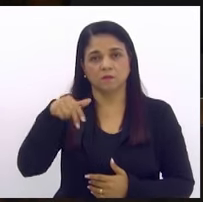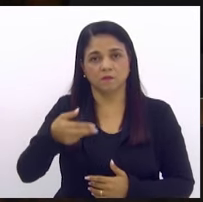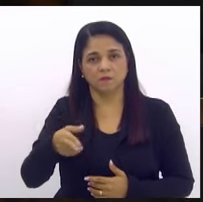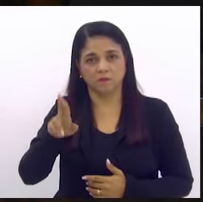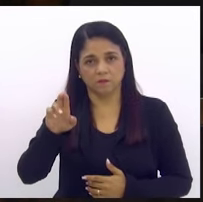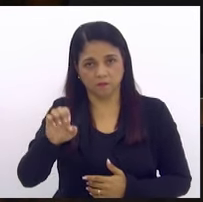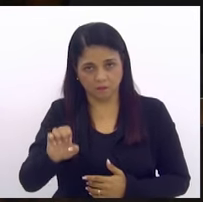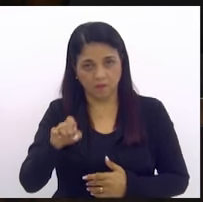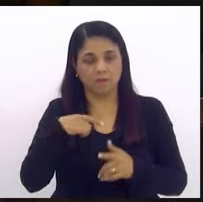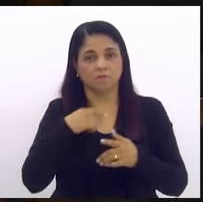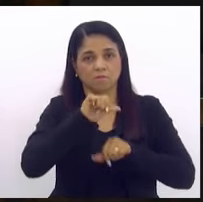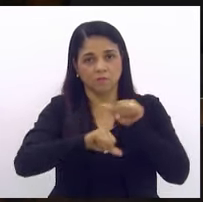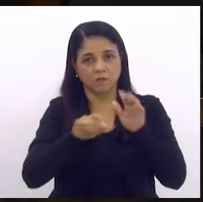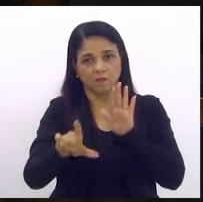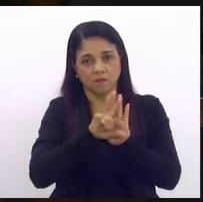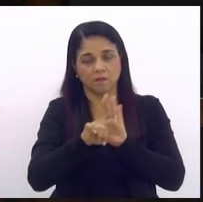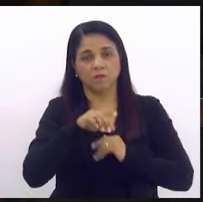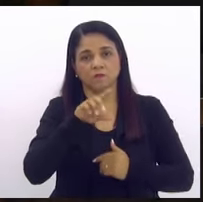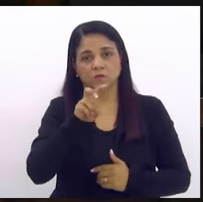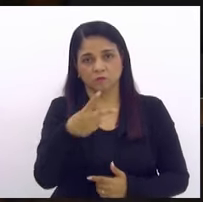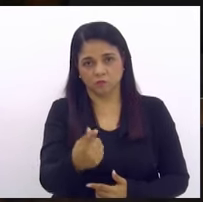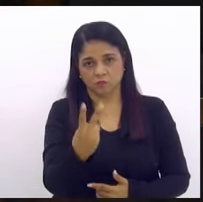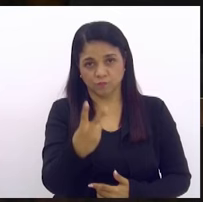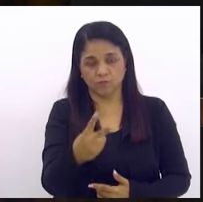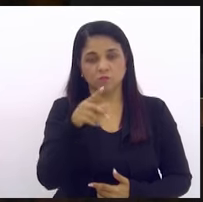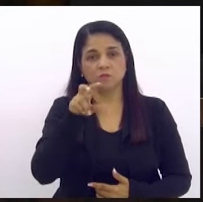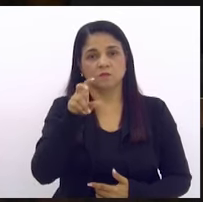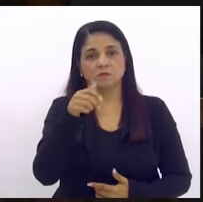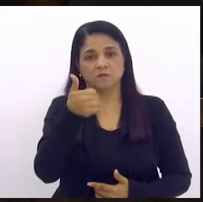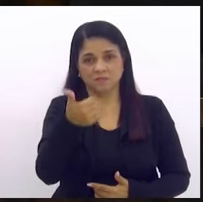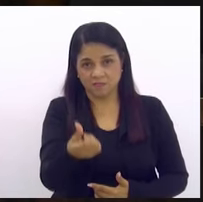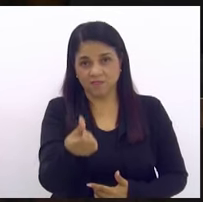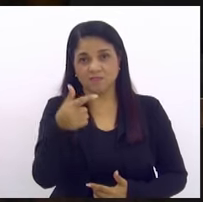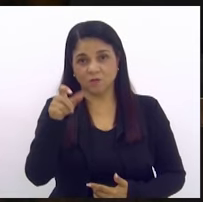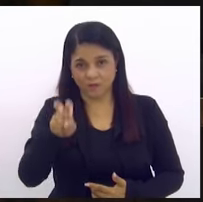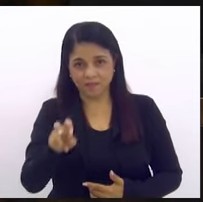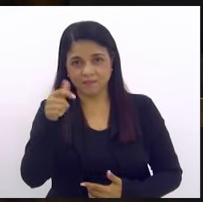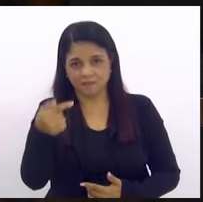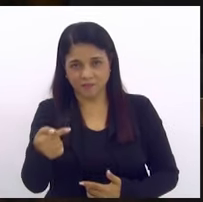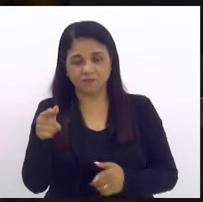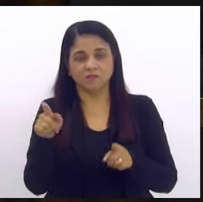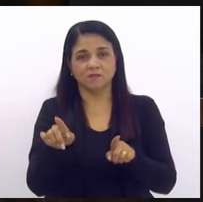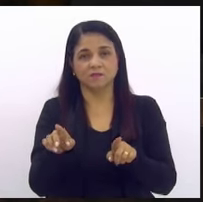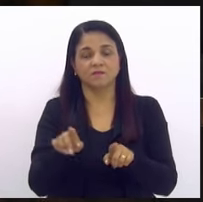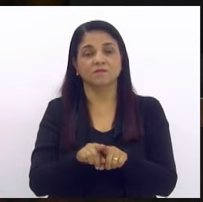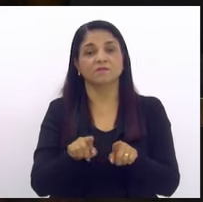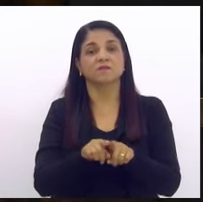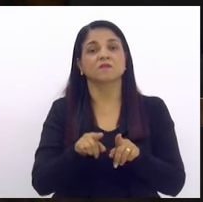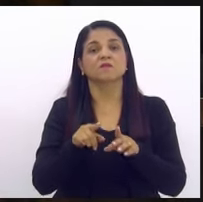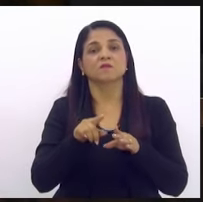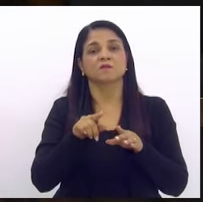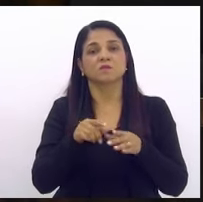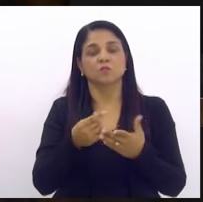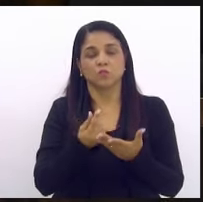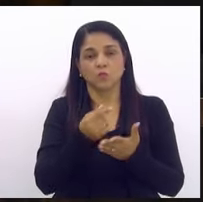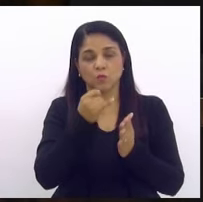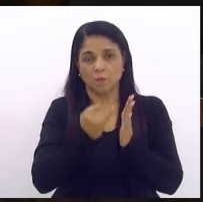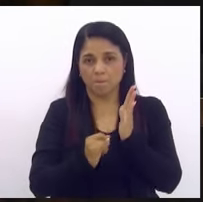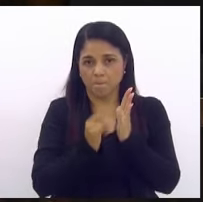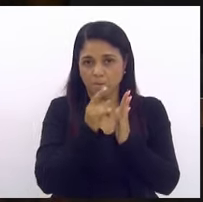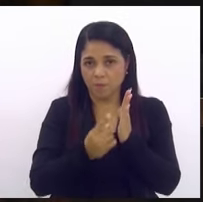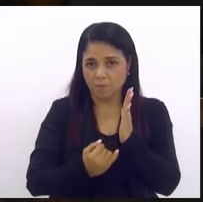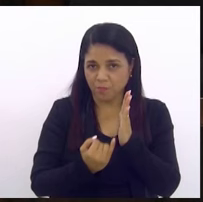número 2.657, de 26 de dezembro de 96, que dispõe sobre o imposto sobre circulação